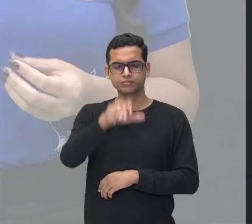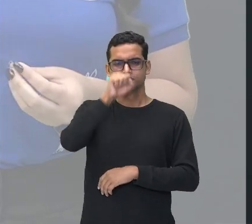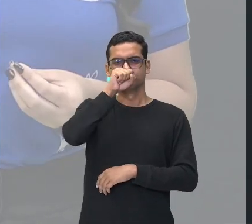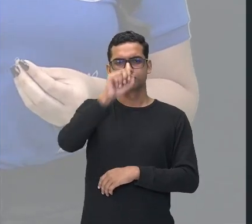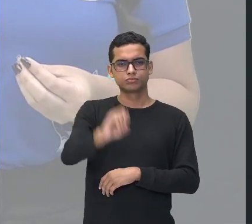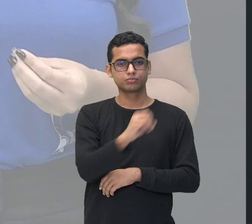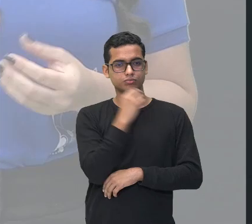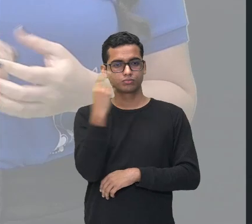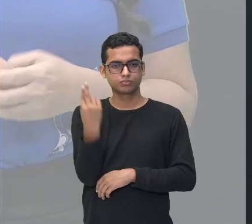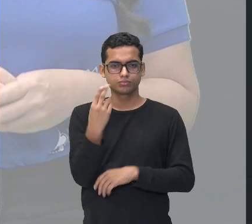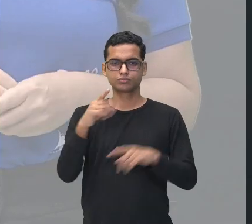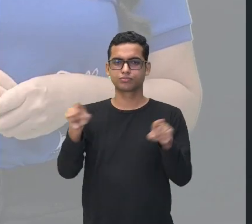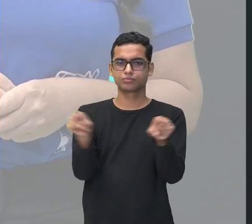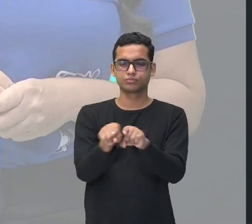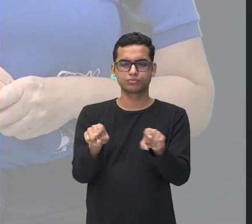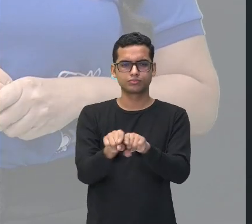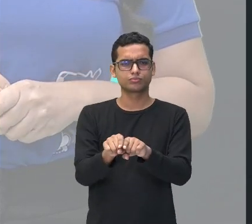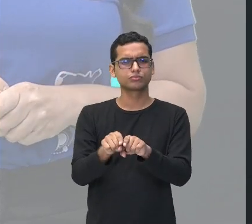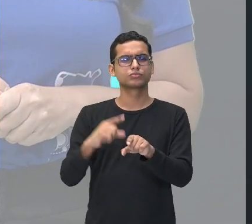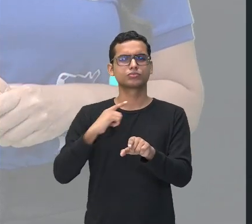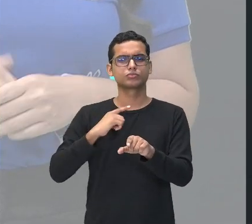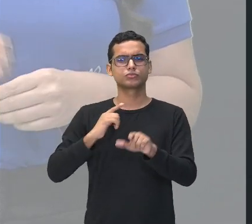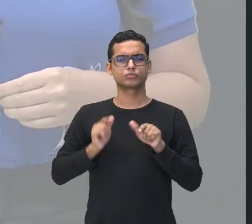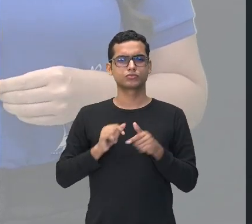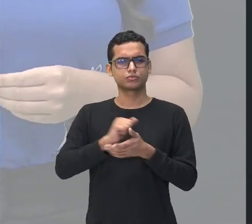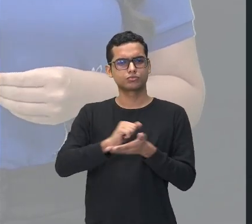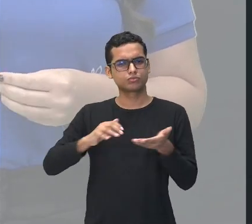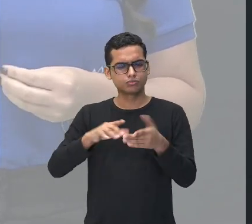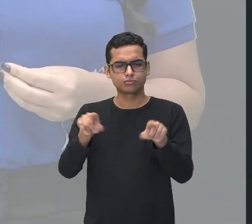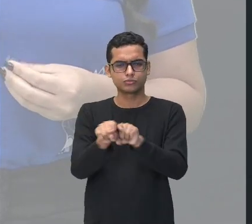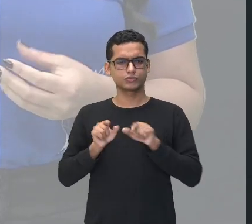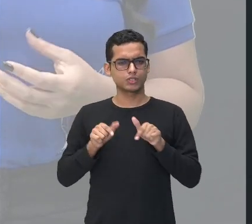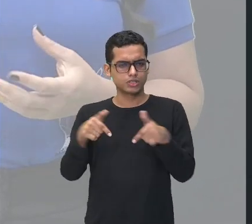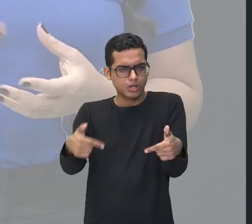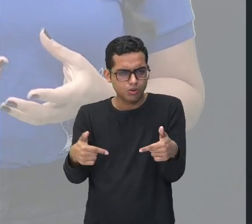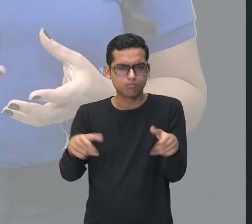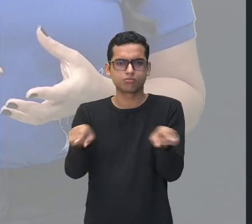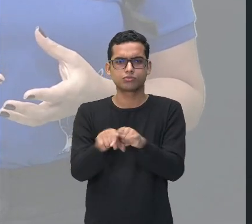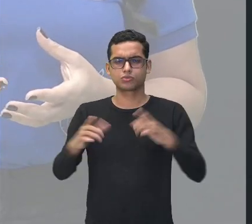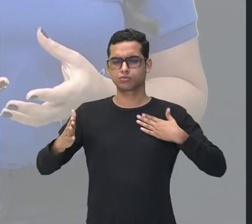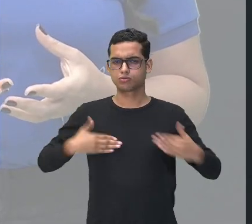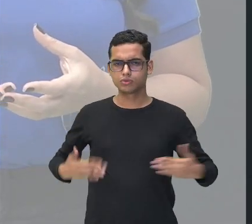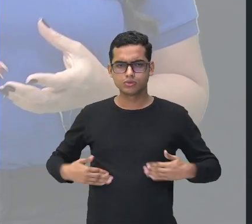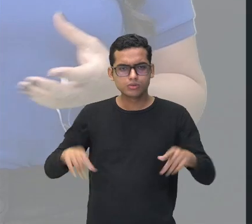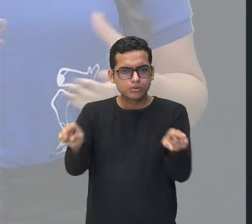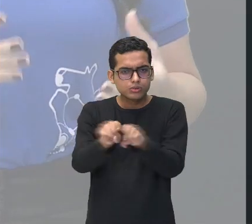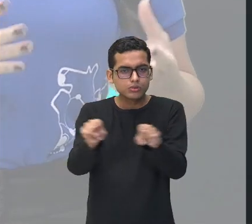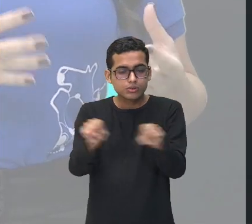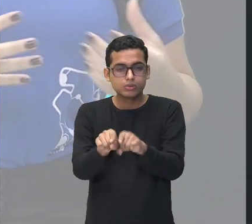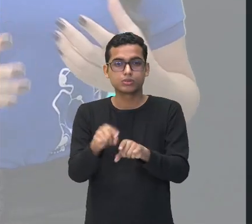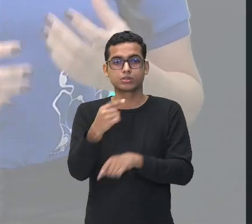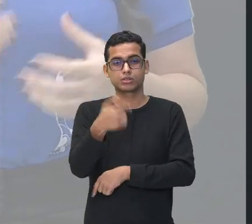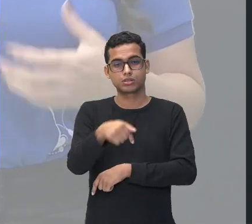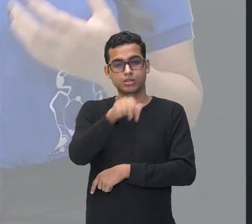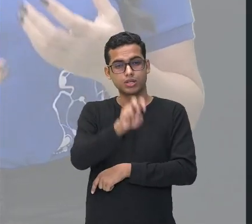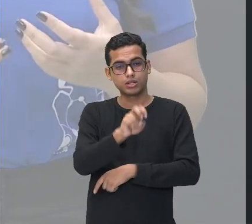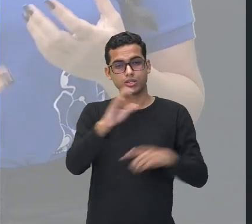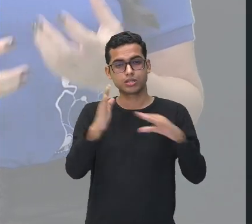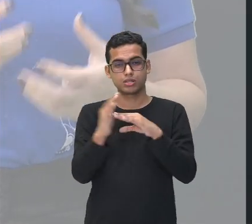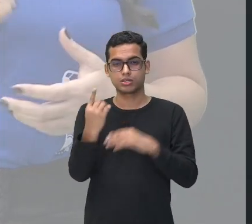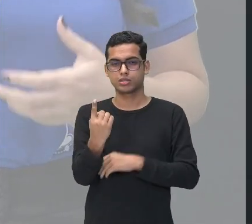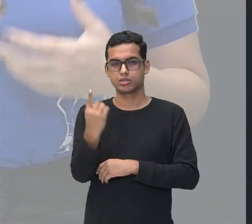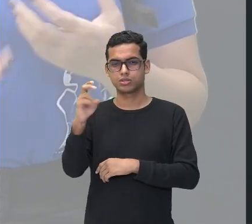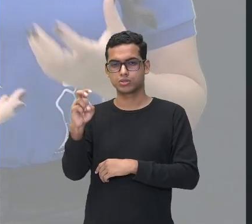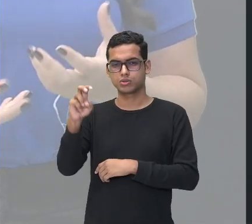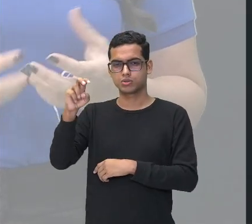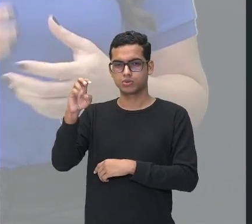150 minutos de atividade física aeróbica de vigorosa intensidade. Ok? Isso para ela ser considerada